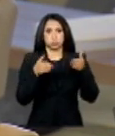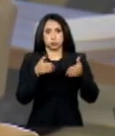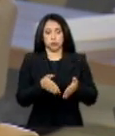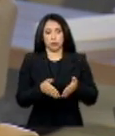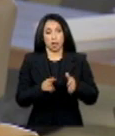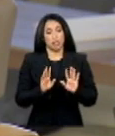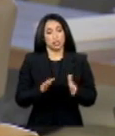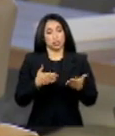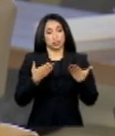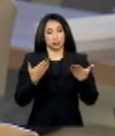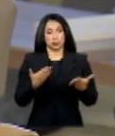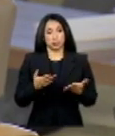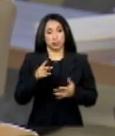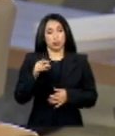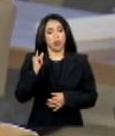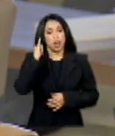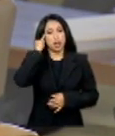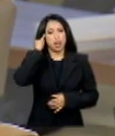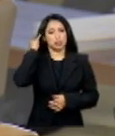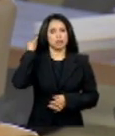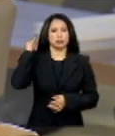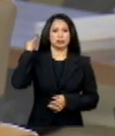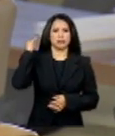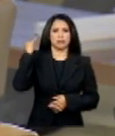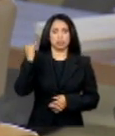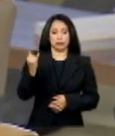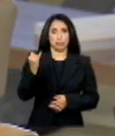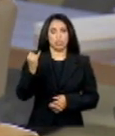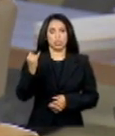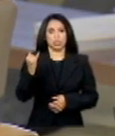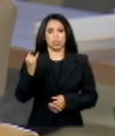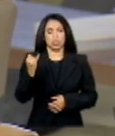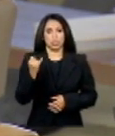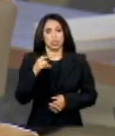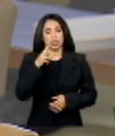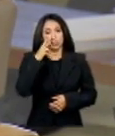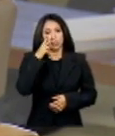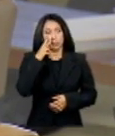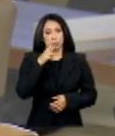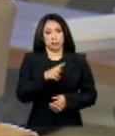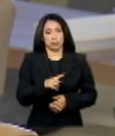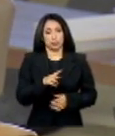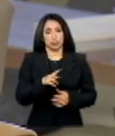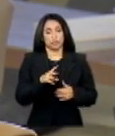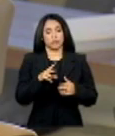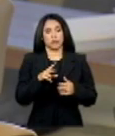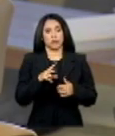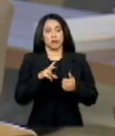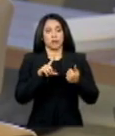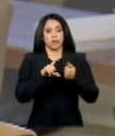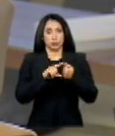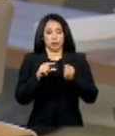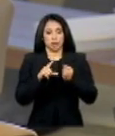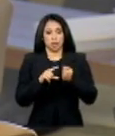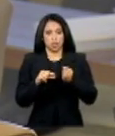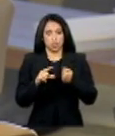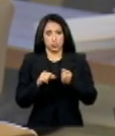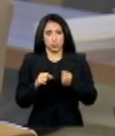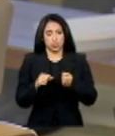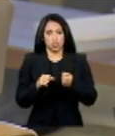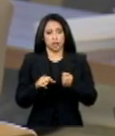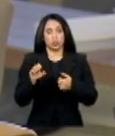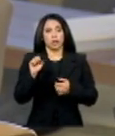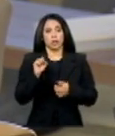idéia aqui e meu modo de ver está obrigada no programa nativo da condição de deter e 8 marca um estado